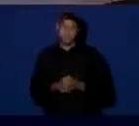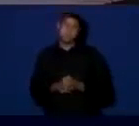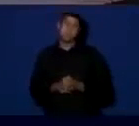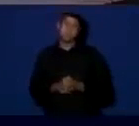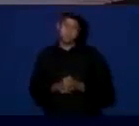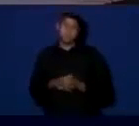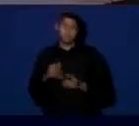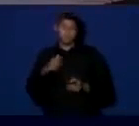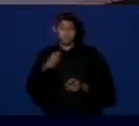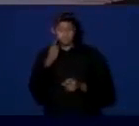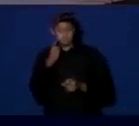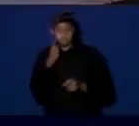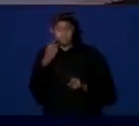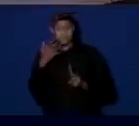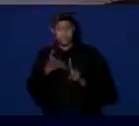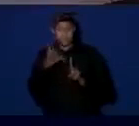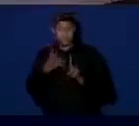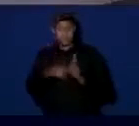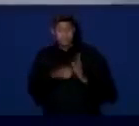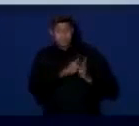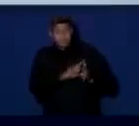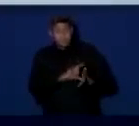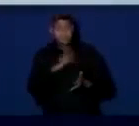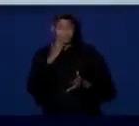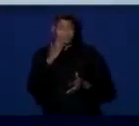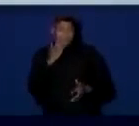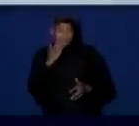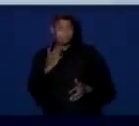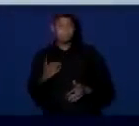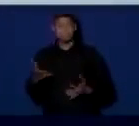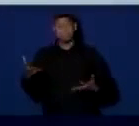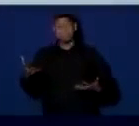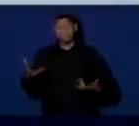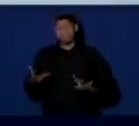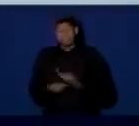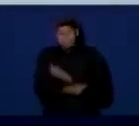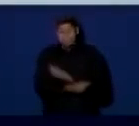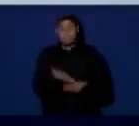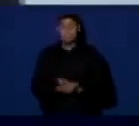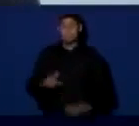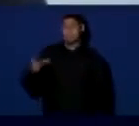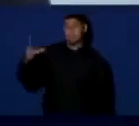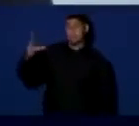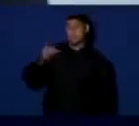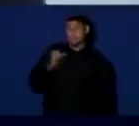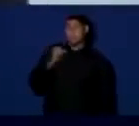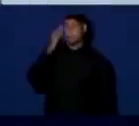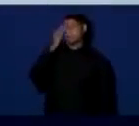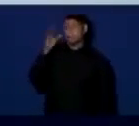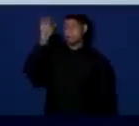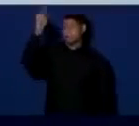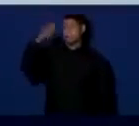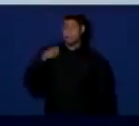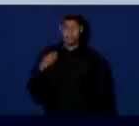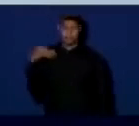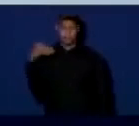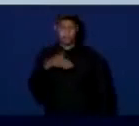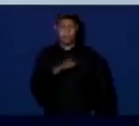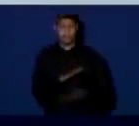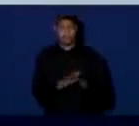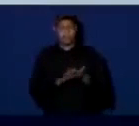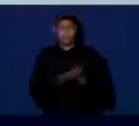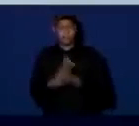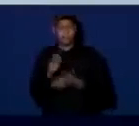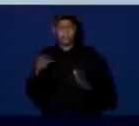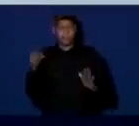Aliás, eu estava acompanhando seu painel anteriormente, que calor mesmo, meu amigo. Eu falei, pô, ainda bem que eu não estou nesse painel, porque pô,